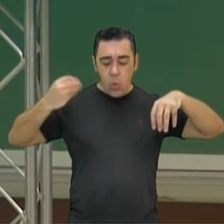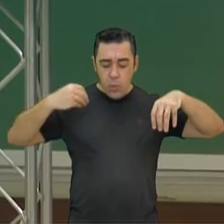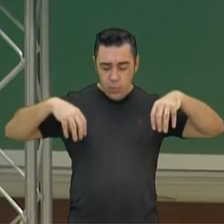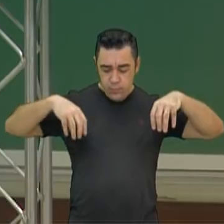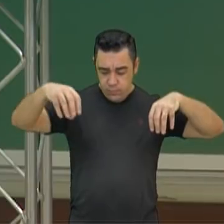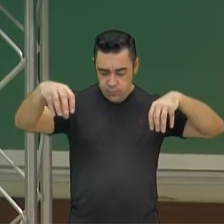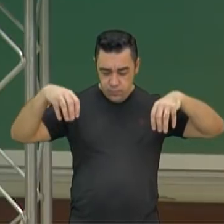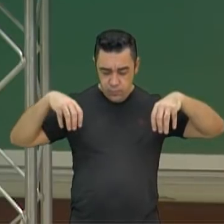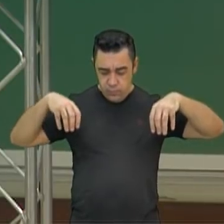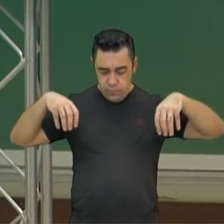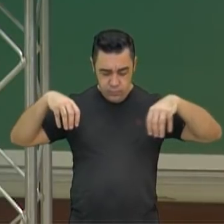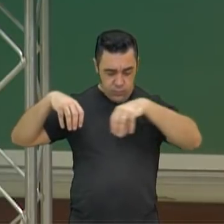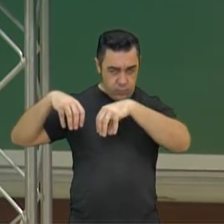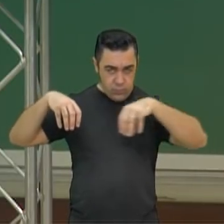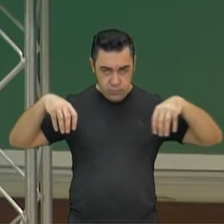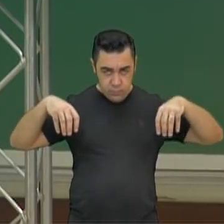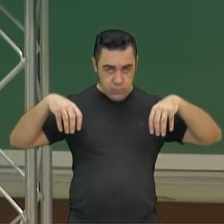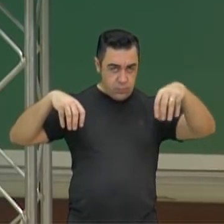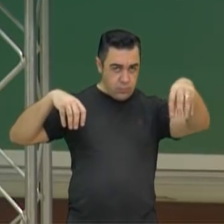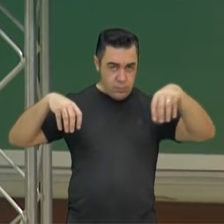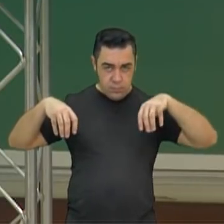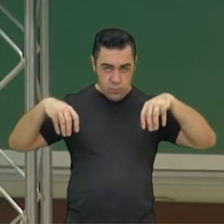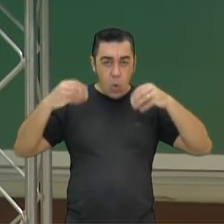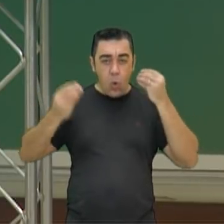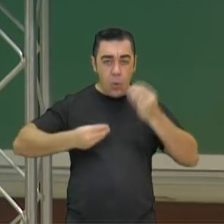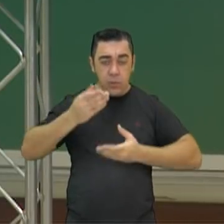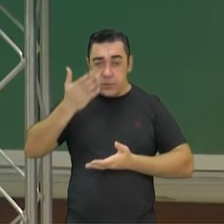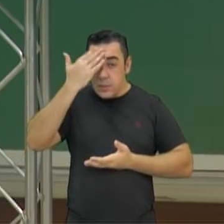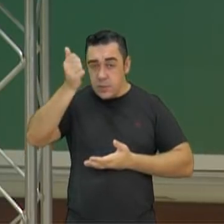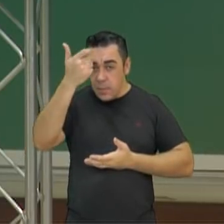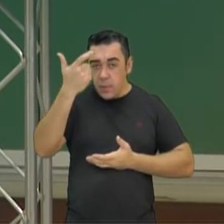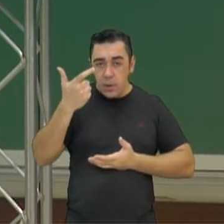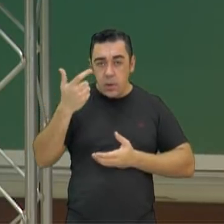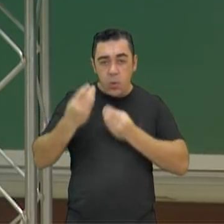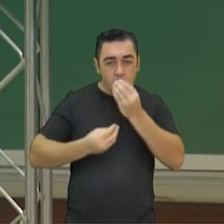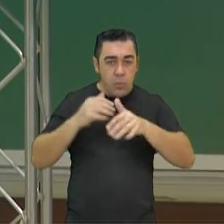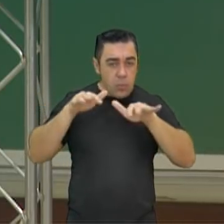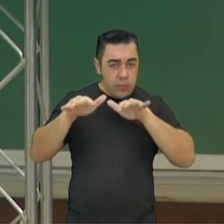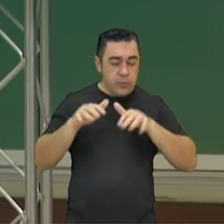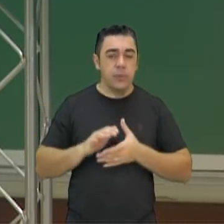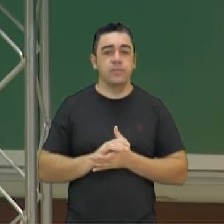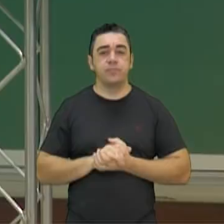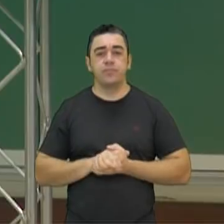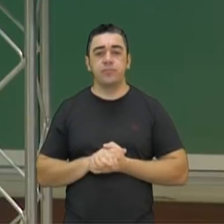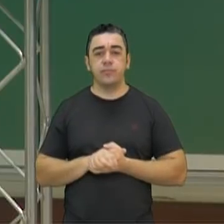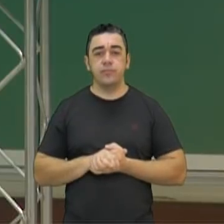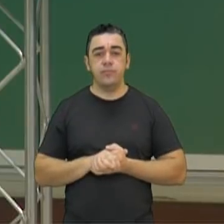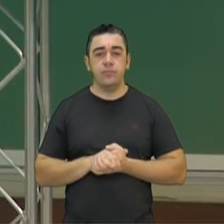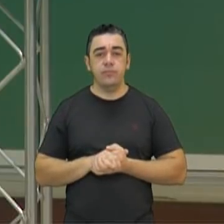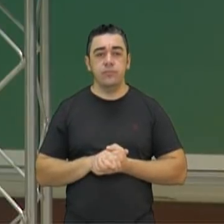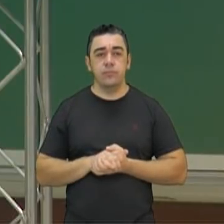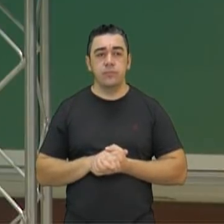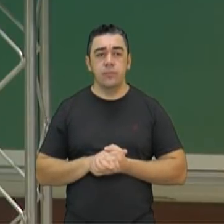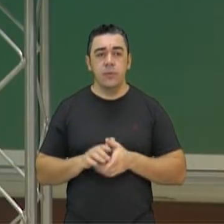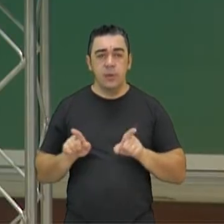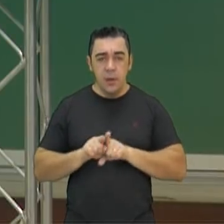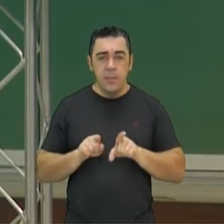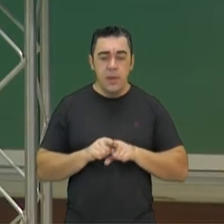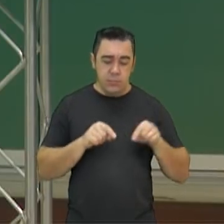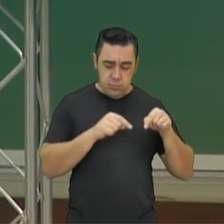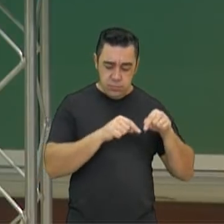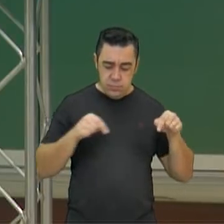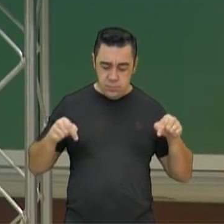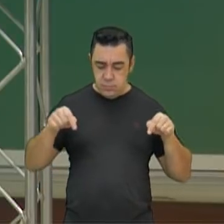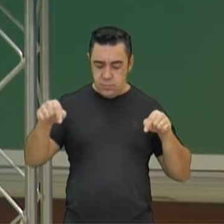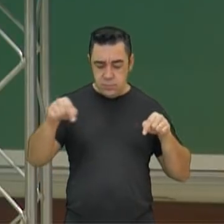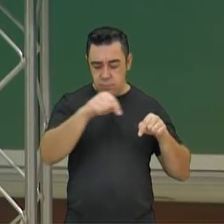entender os movimentos, senão você vai ficar bem perdido aí, vai ficar mais difícil da aprendizagem. As casas e os seus nomes, né? A